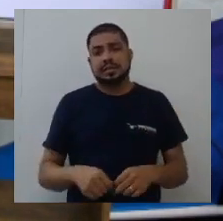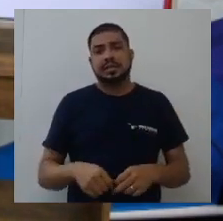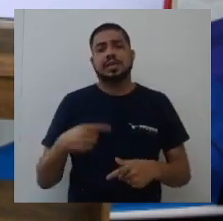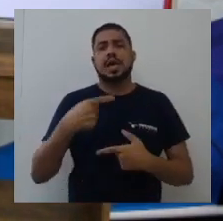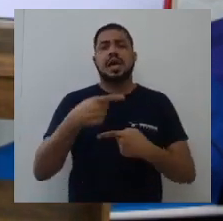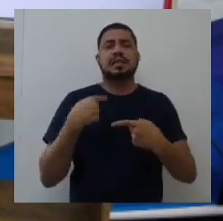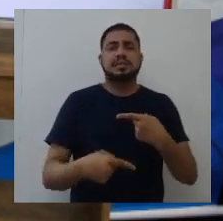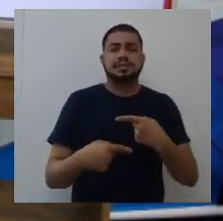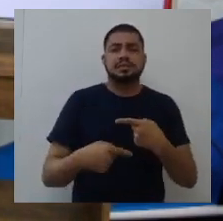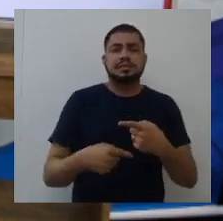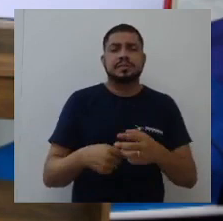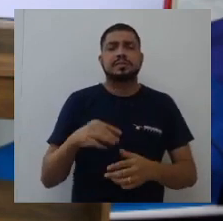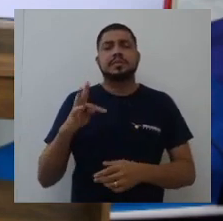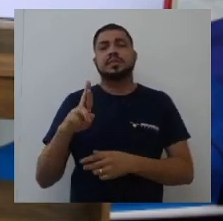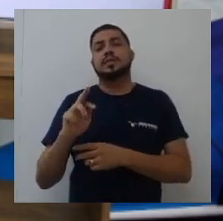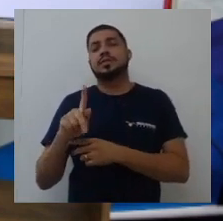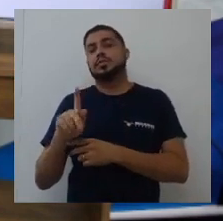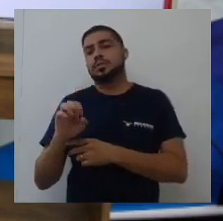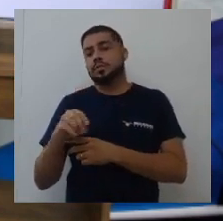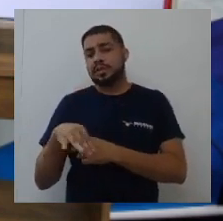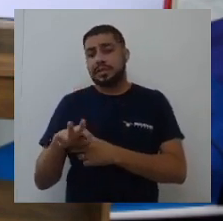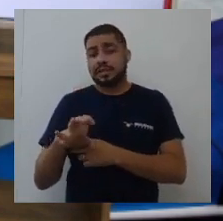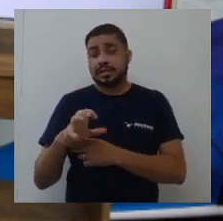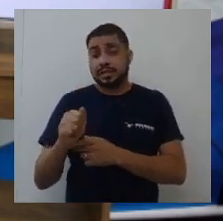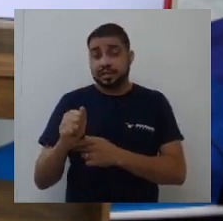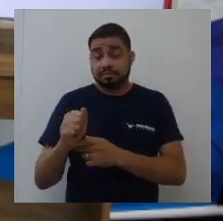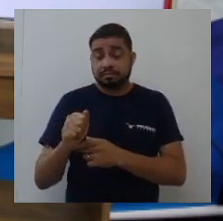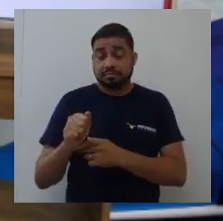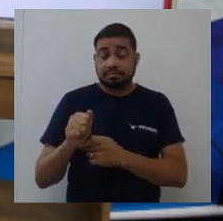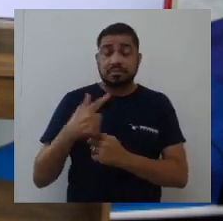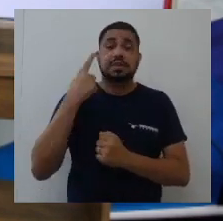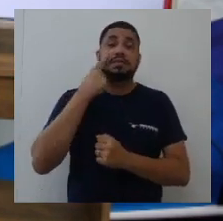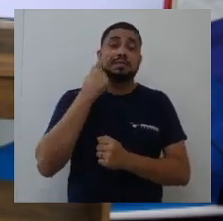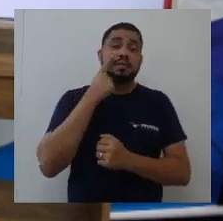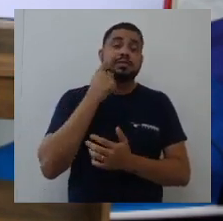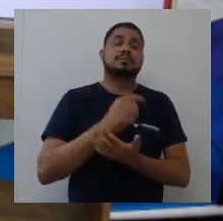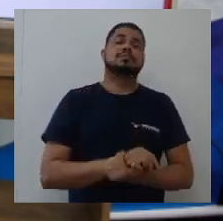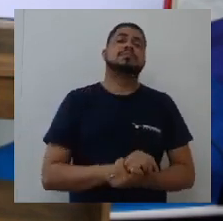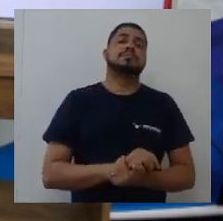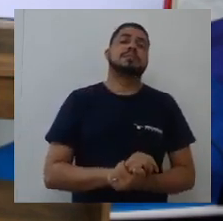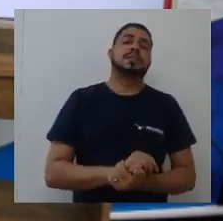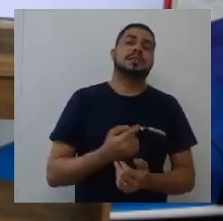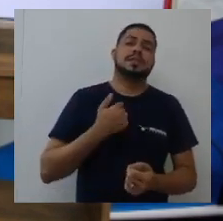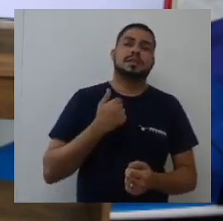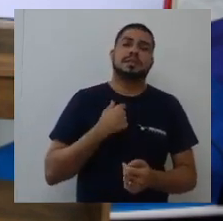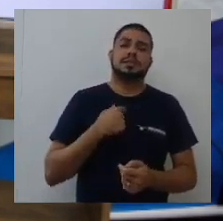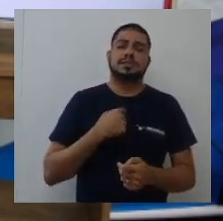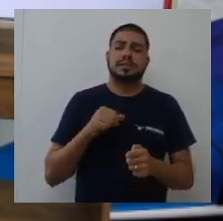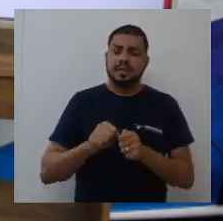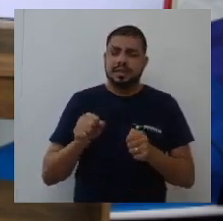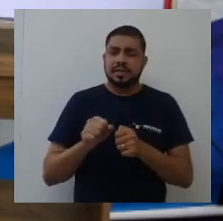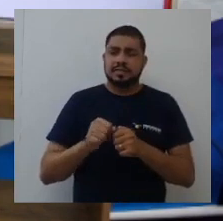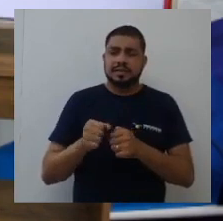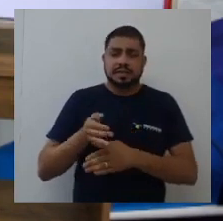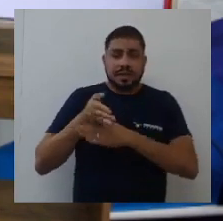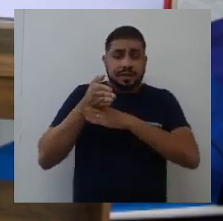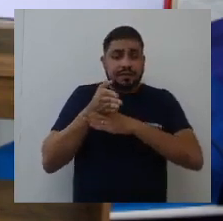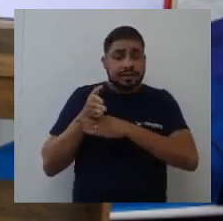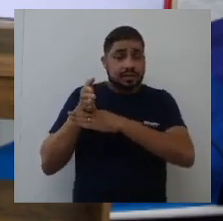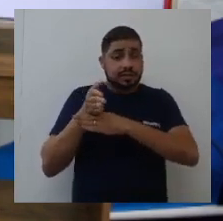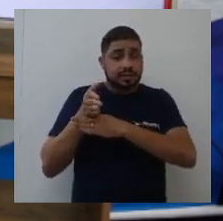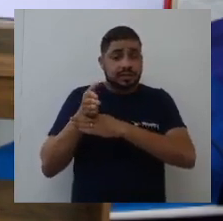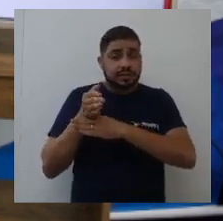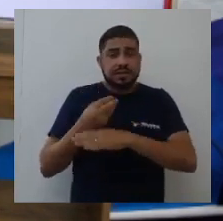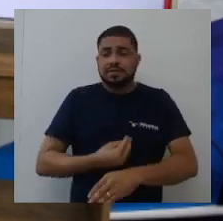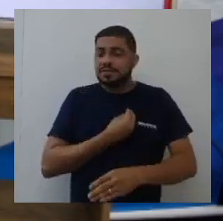trigonométrica. Olha só outra coisa legal. Por exemplo, quando você... Eu tentei, inclusive, fazer essa gravação para trazer para vocês aqui na aula